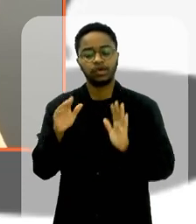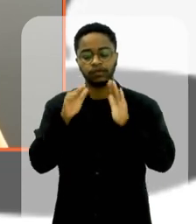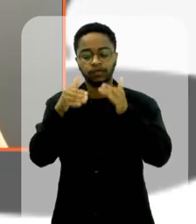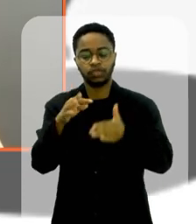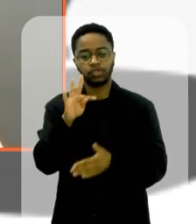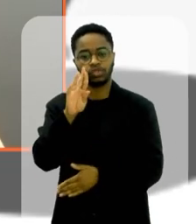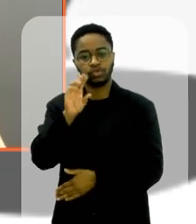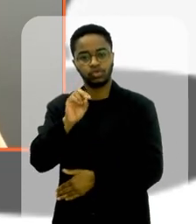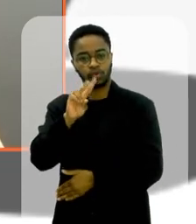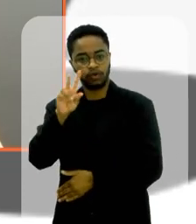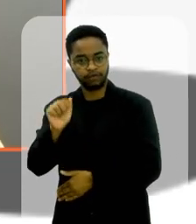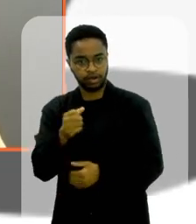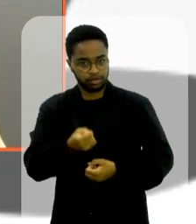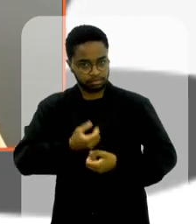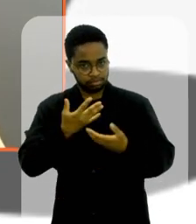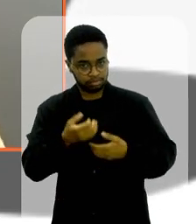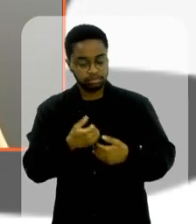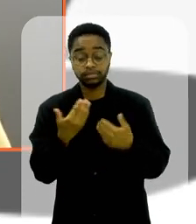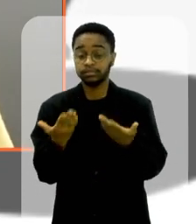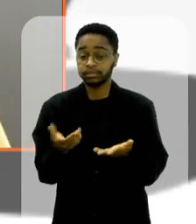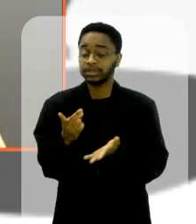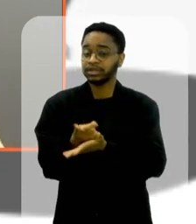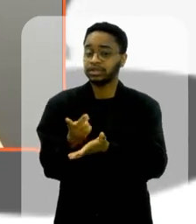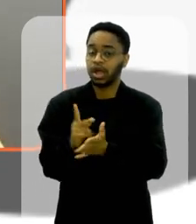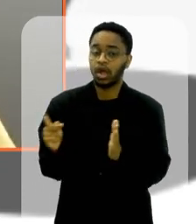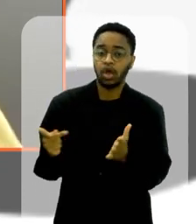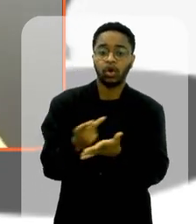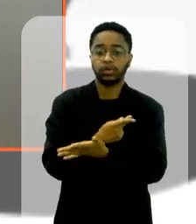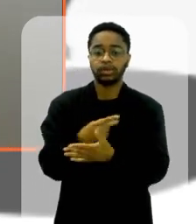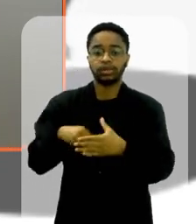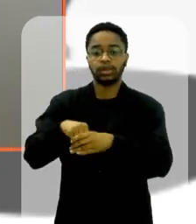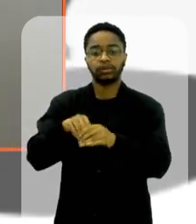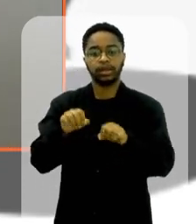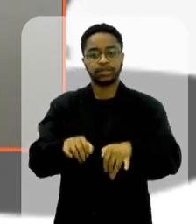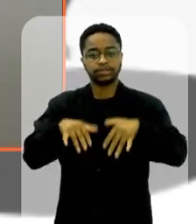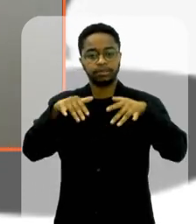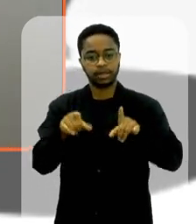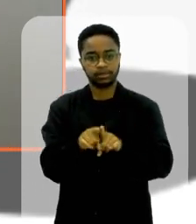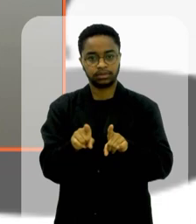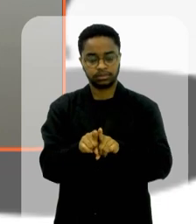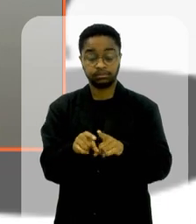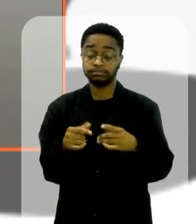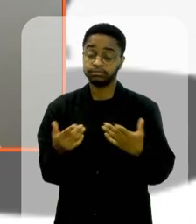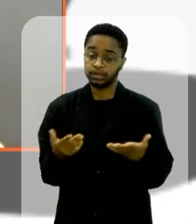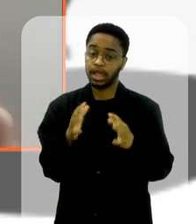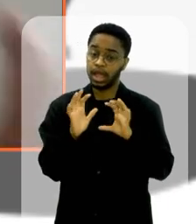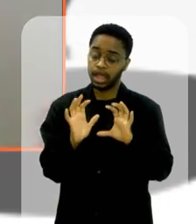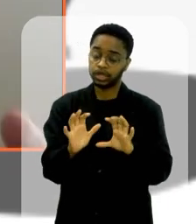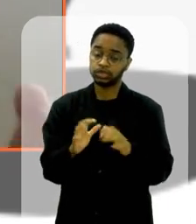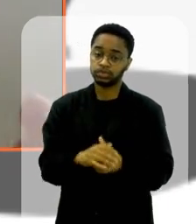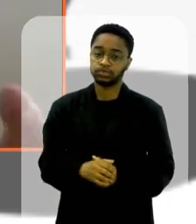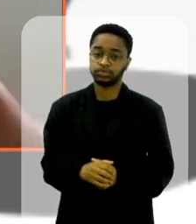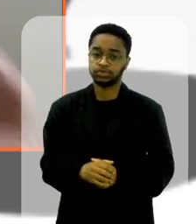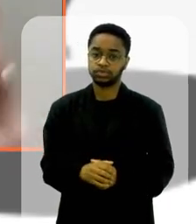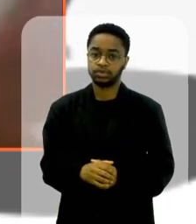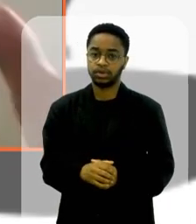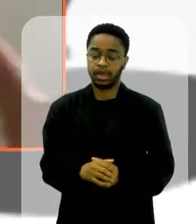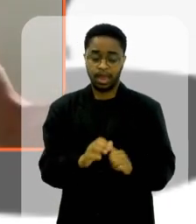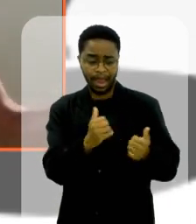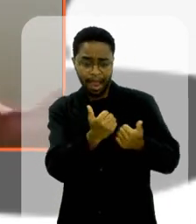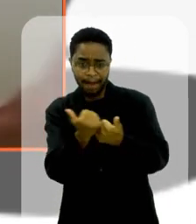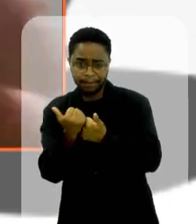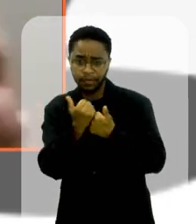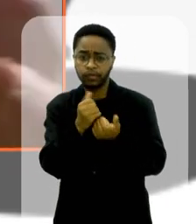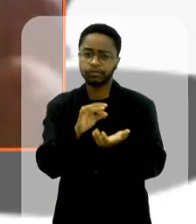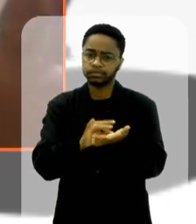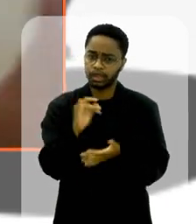dia da trova, e sempre realizamos na Assembleia Legislativa também. Então é esse